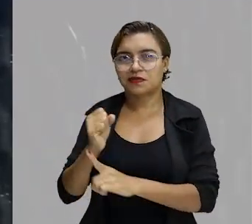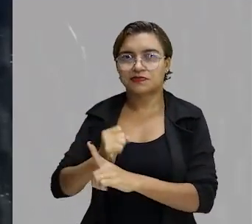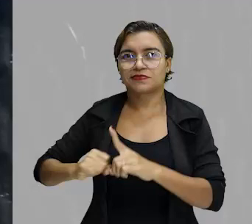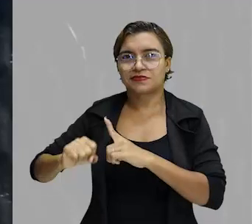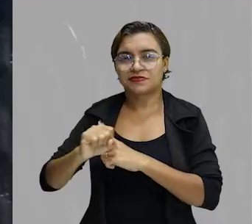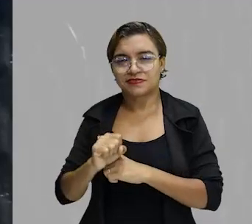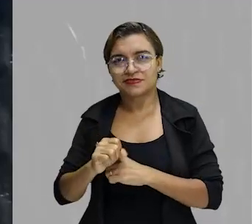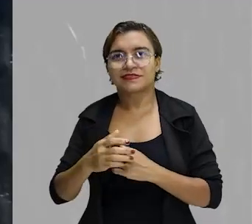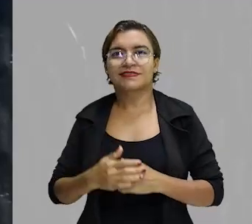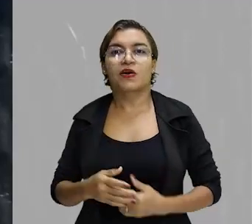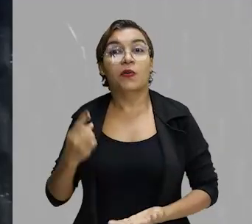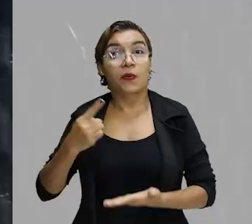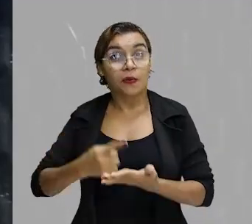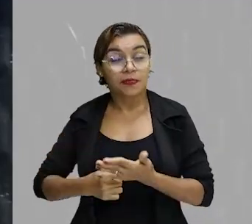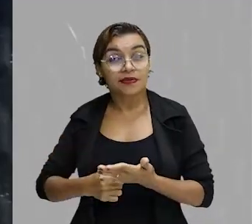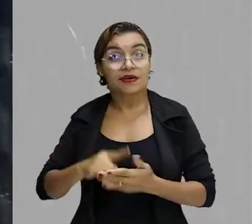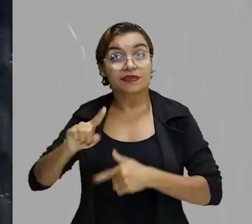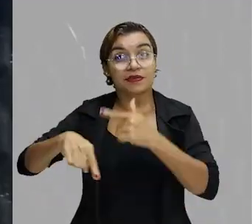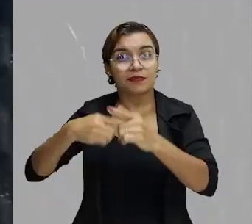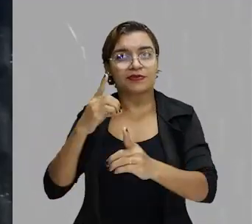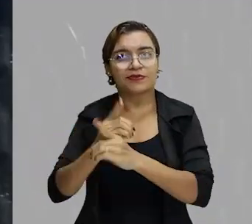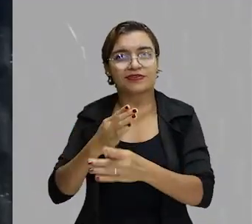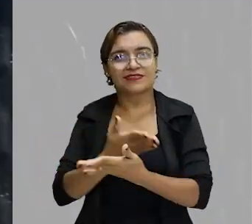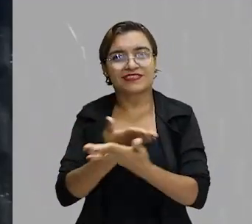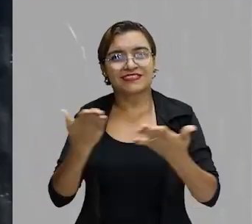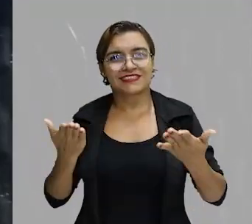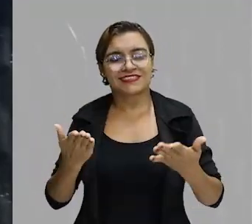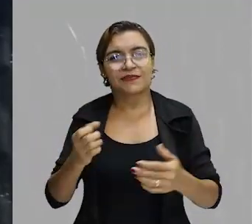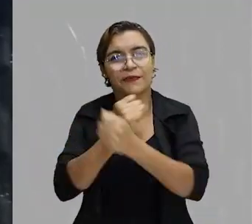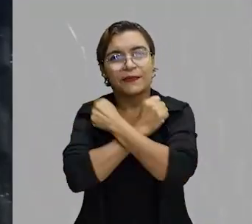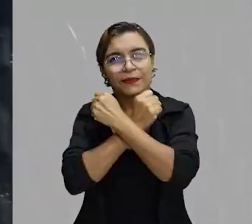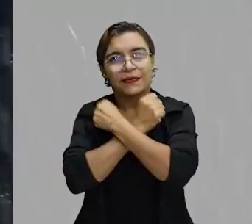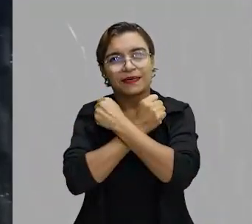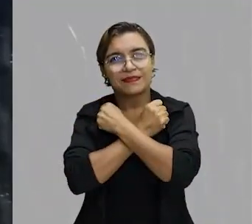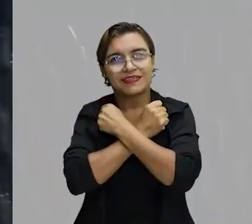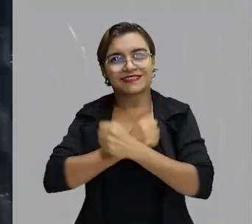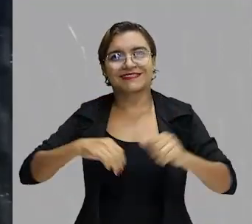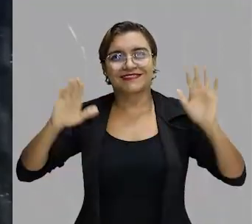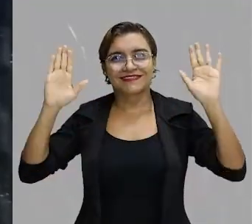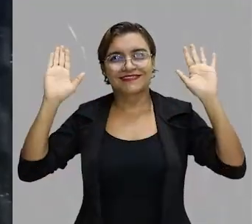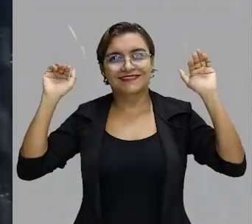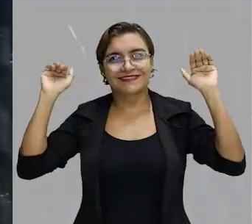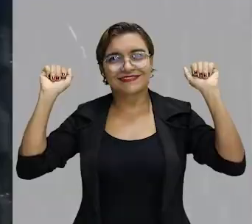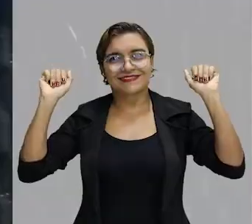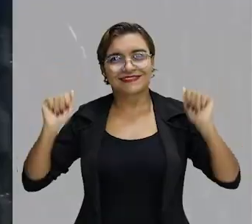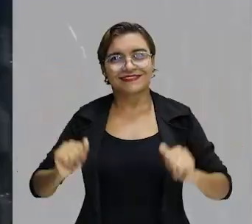e a gente deixa combinado então o nosso encontro para uma próxima aula. Um abraço a todos, tchau, tchau.